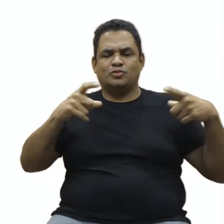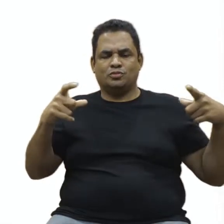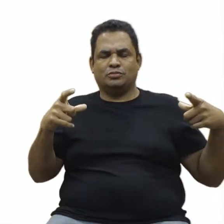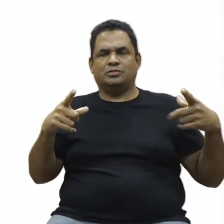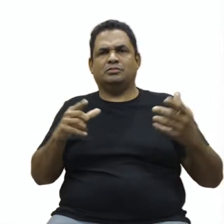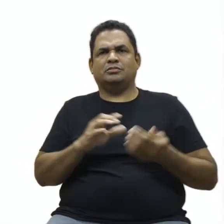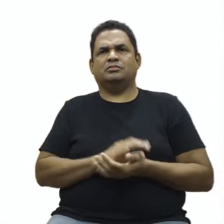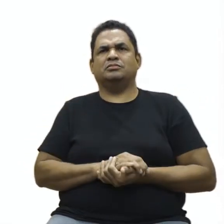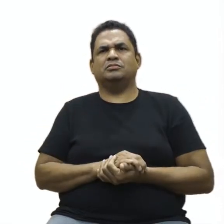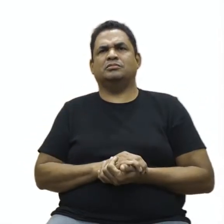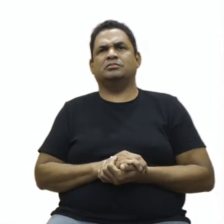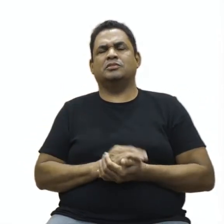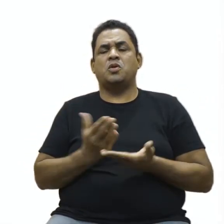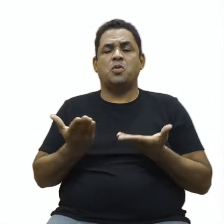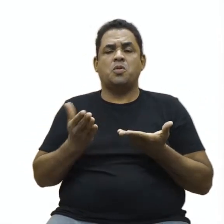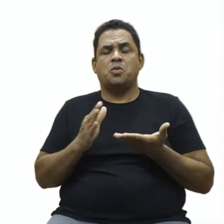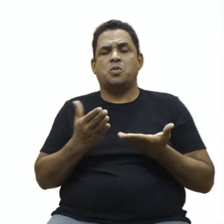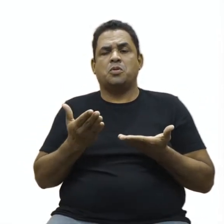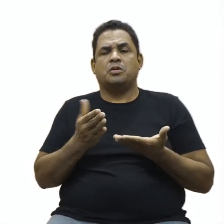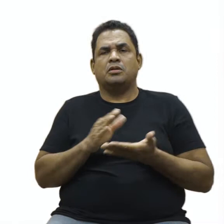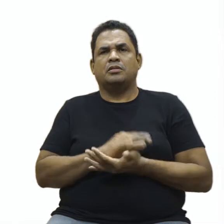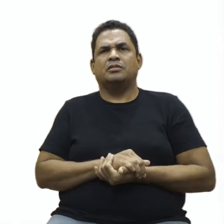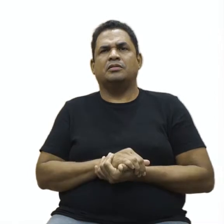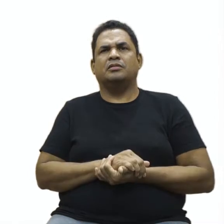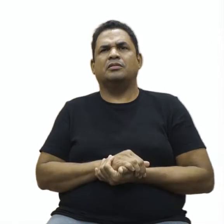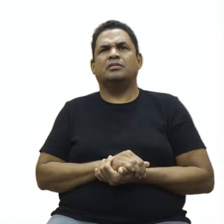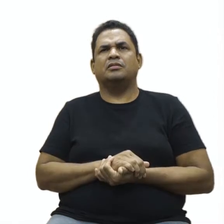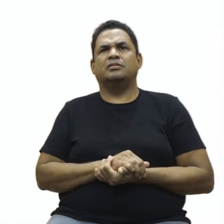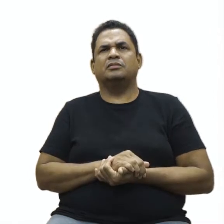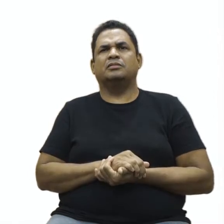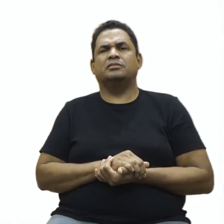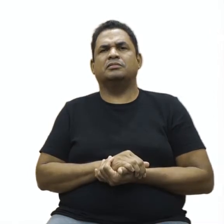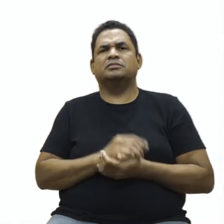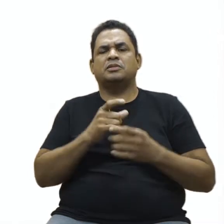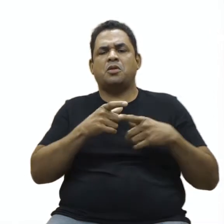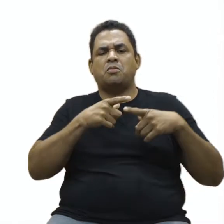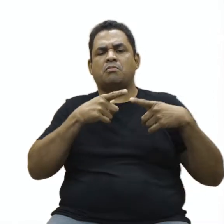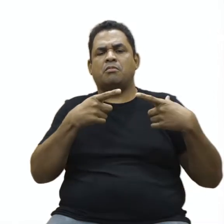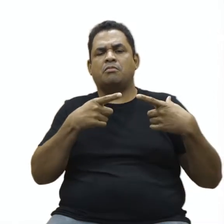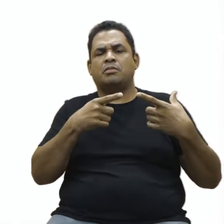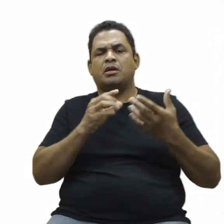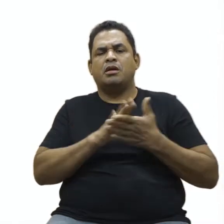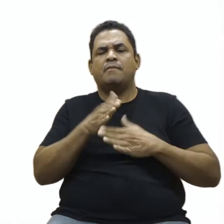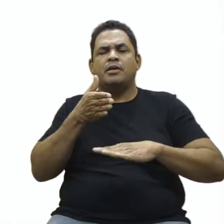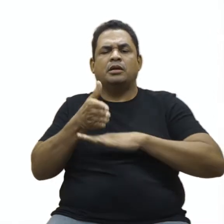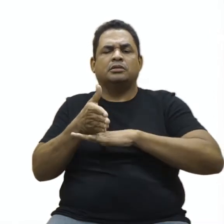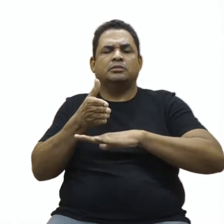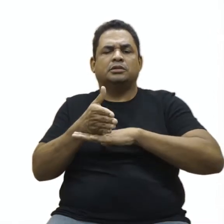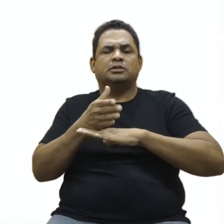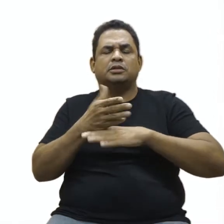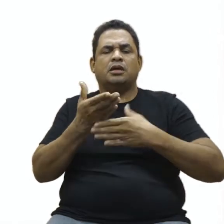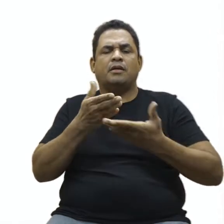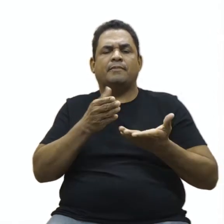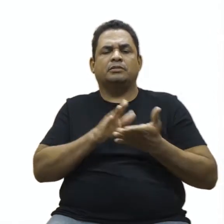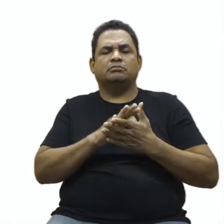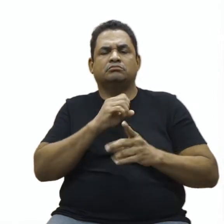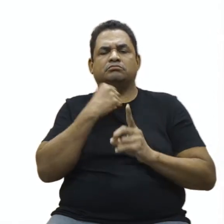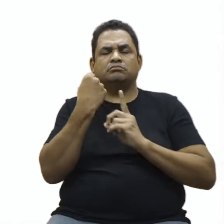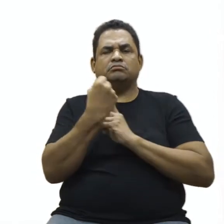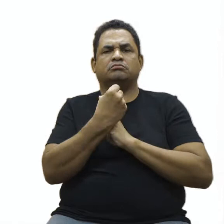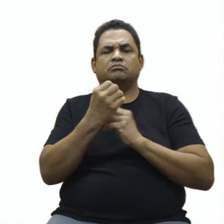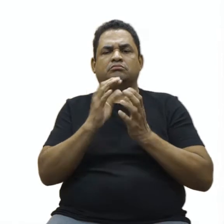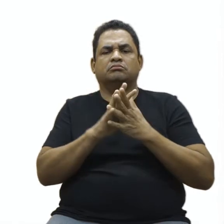termo encontrado aí para resolver isso? É ampliar a participação social nessas questões aí dos